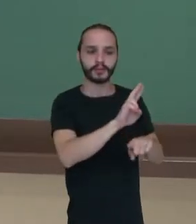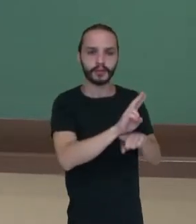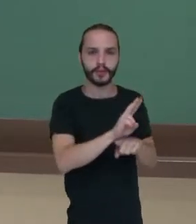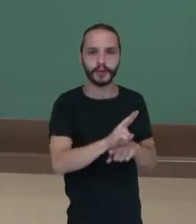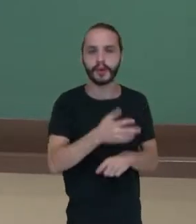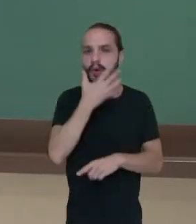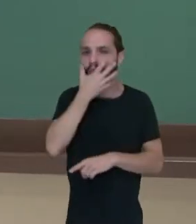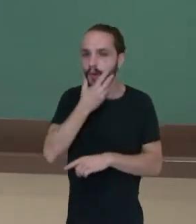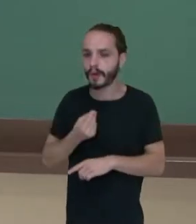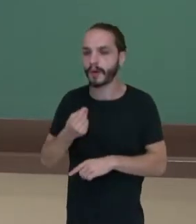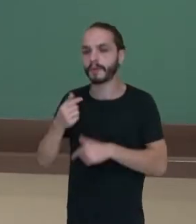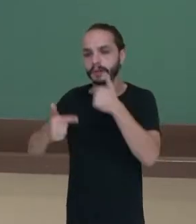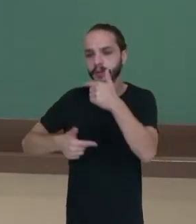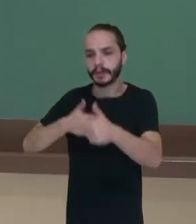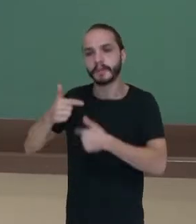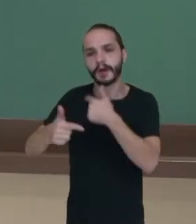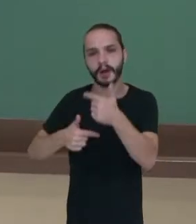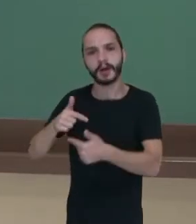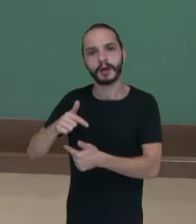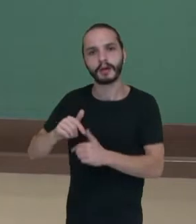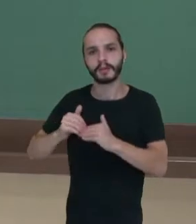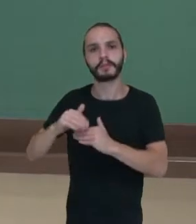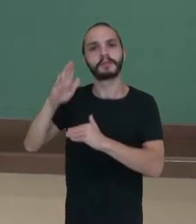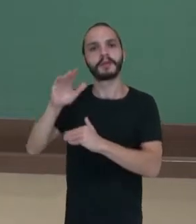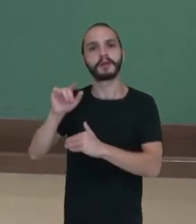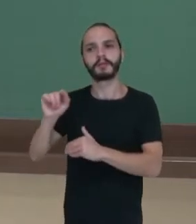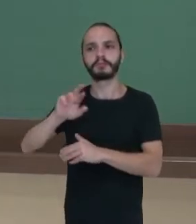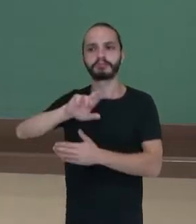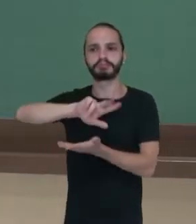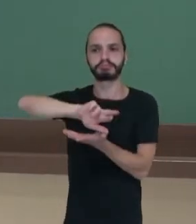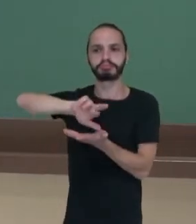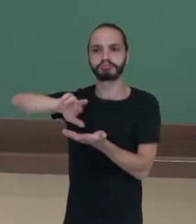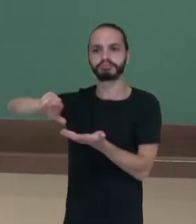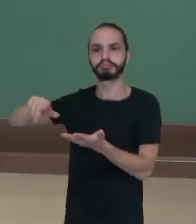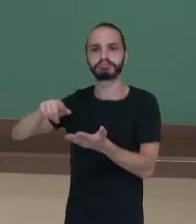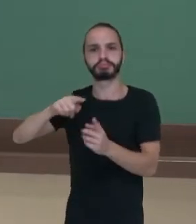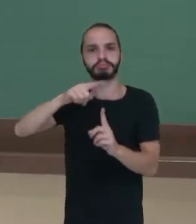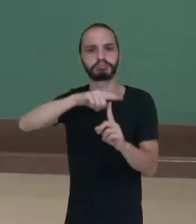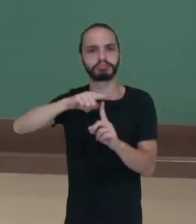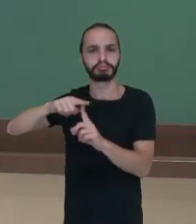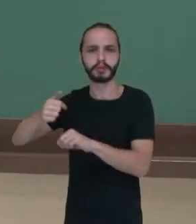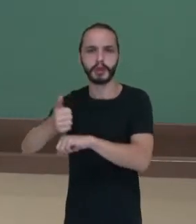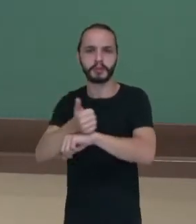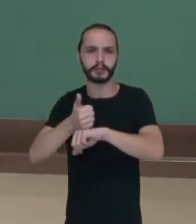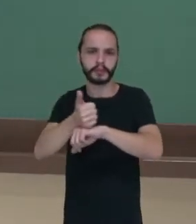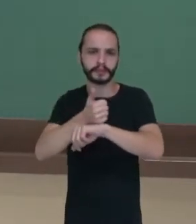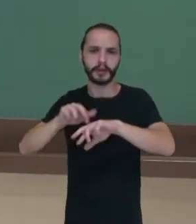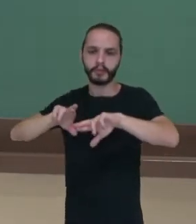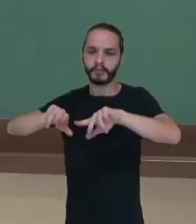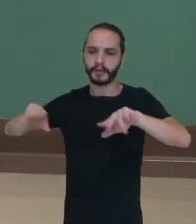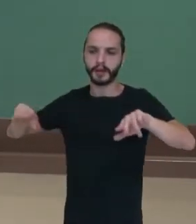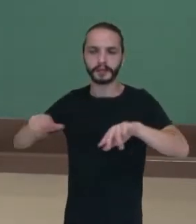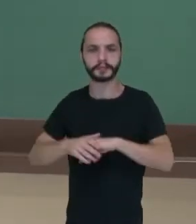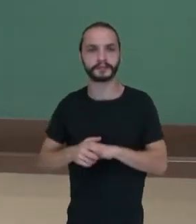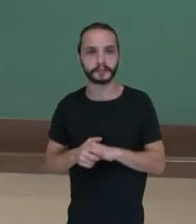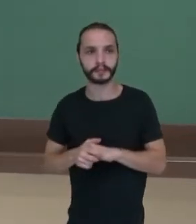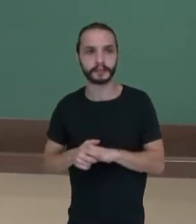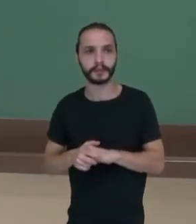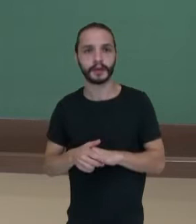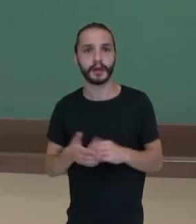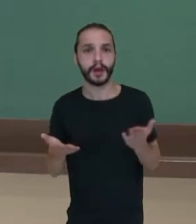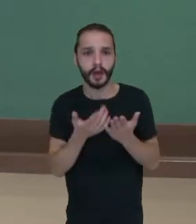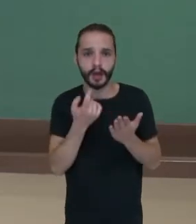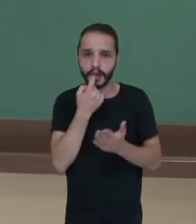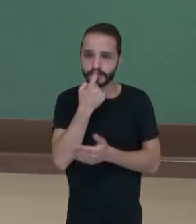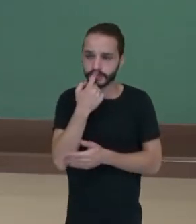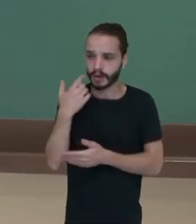ali assumindo as funções no mercado de trabalho, em diferentes atividades, em diferentes profissões. E a gente vê nos últimos tempos